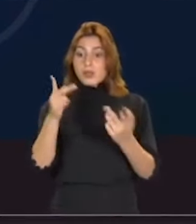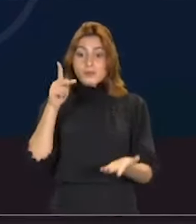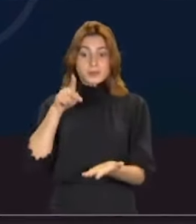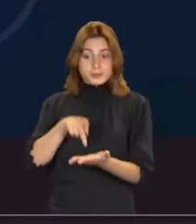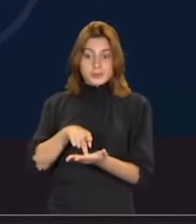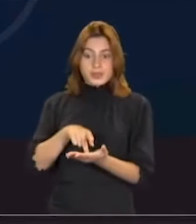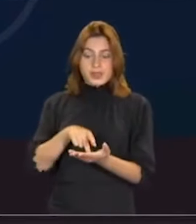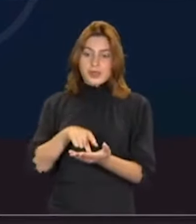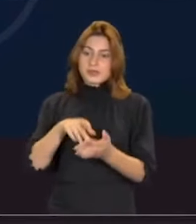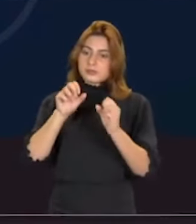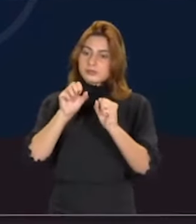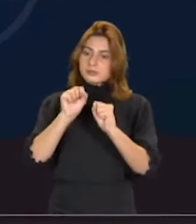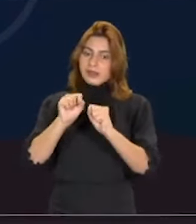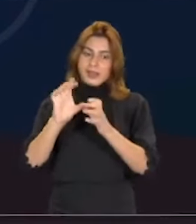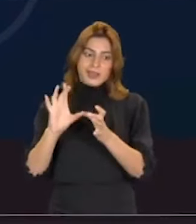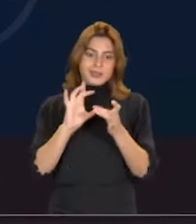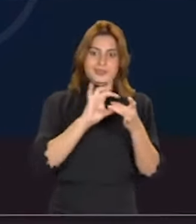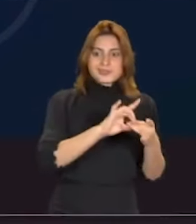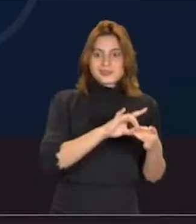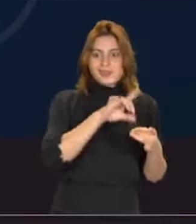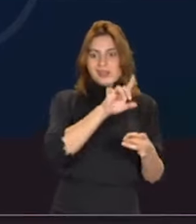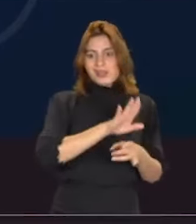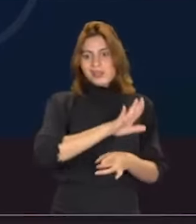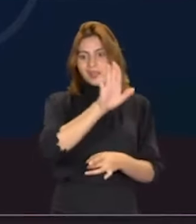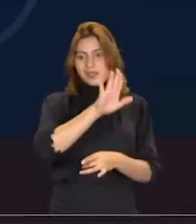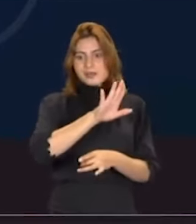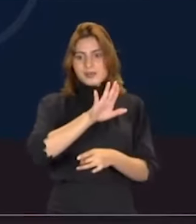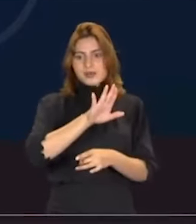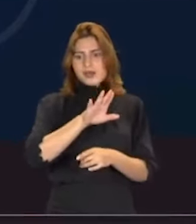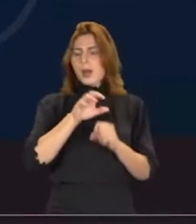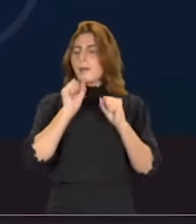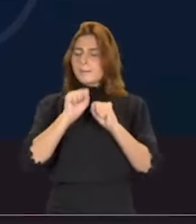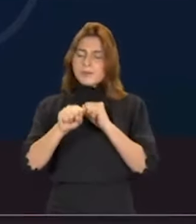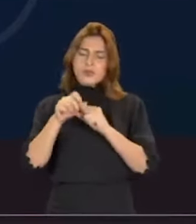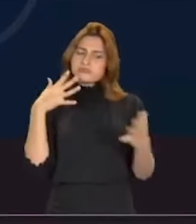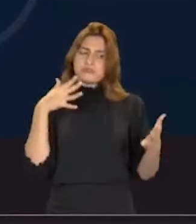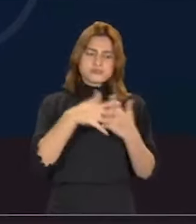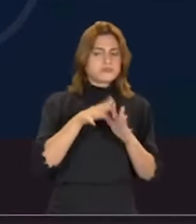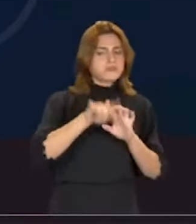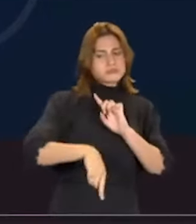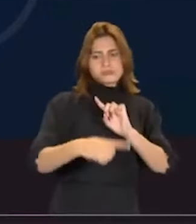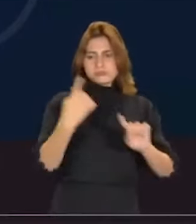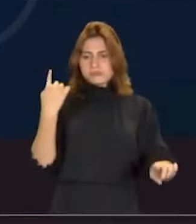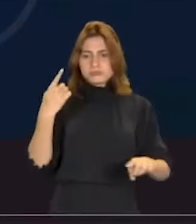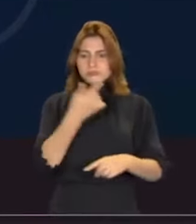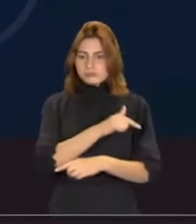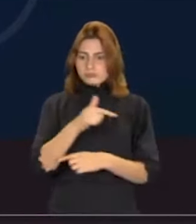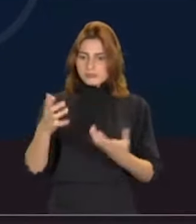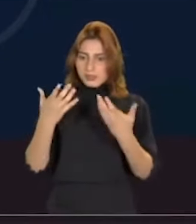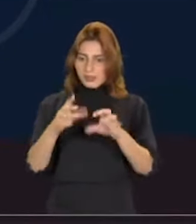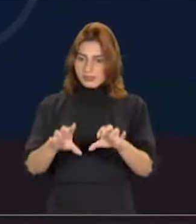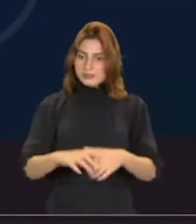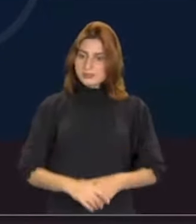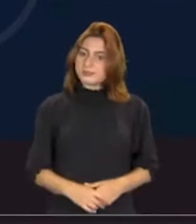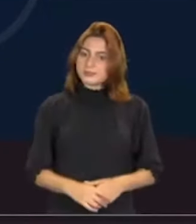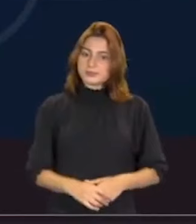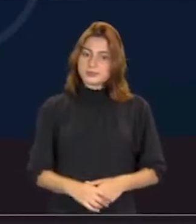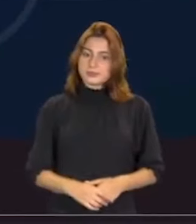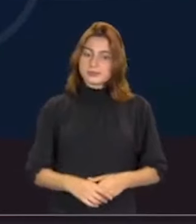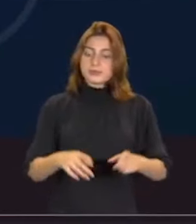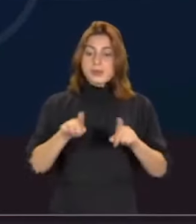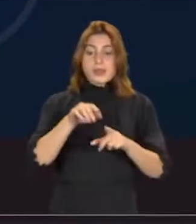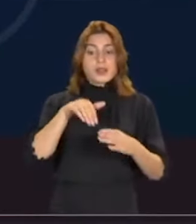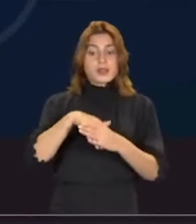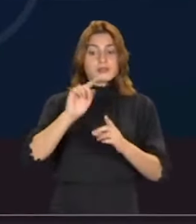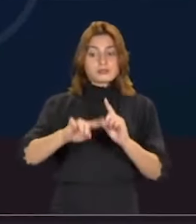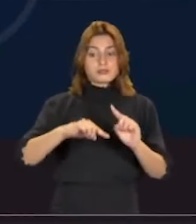imagem associada compulsoriamente a candidatos, campanhas, partidos, ideologias. Na próxima